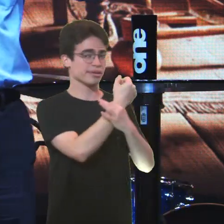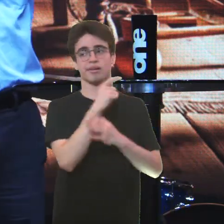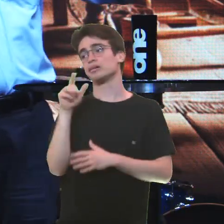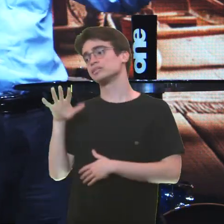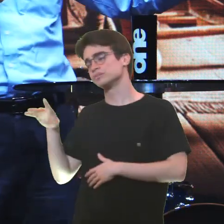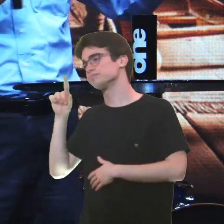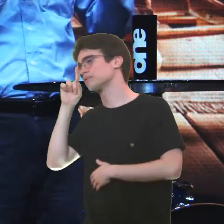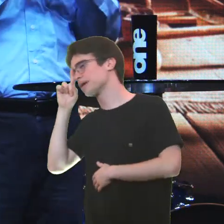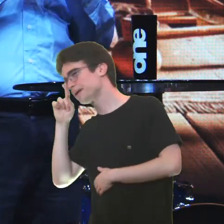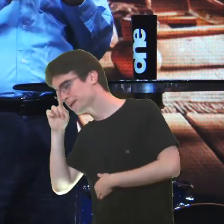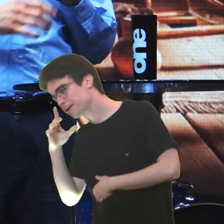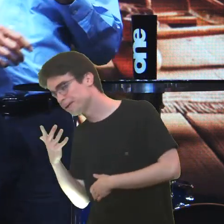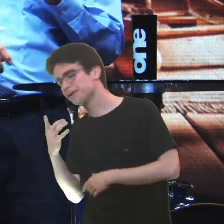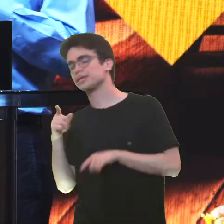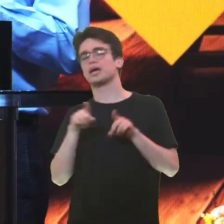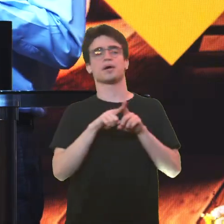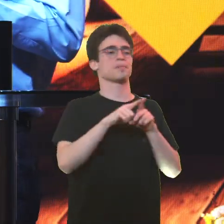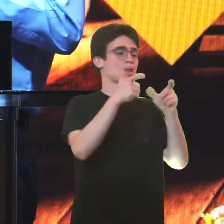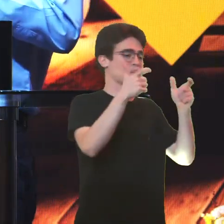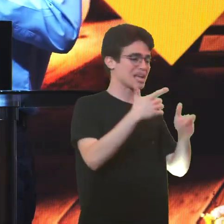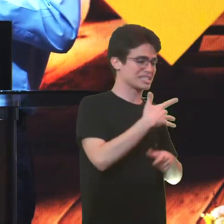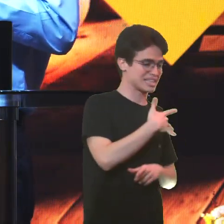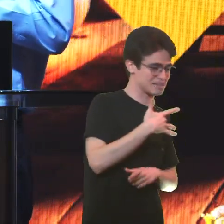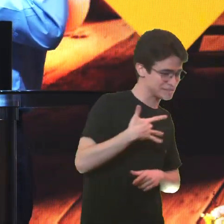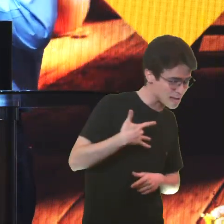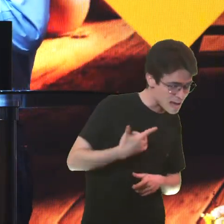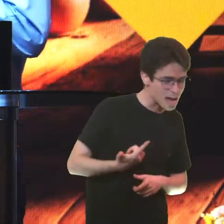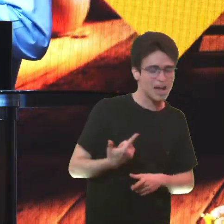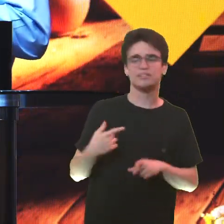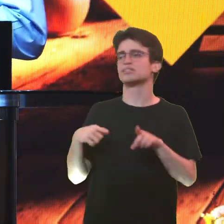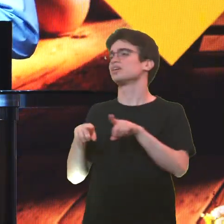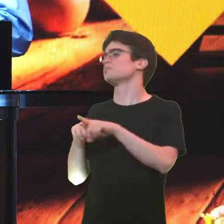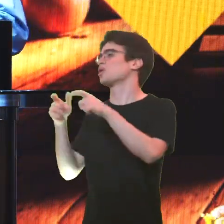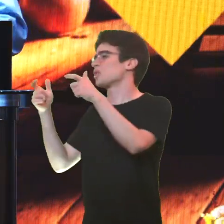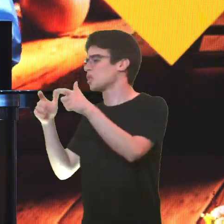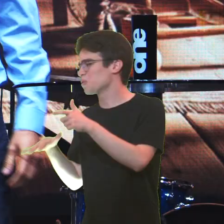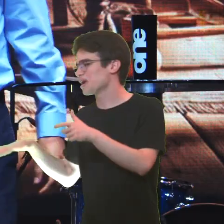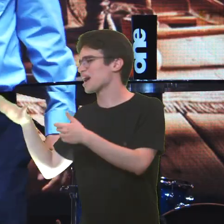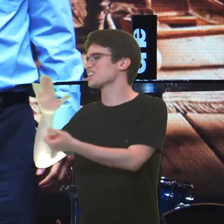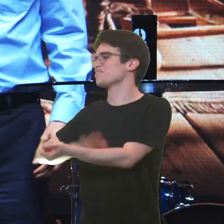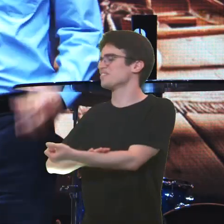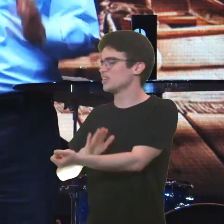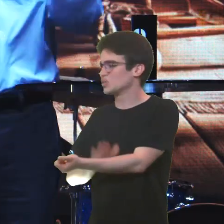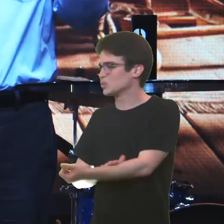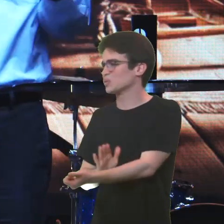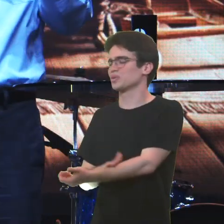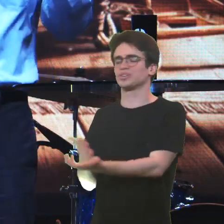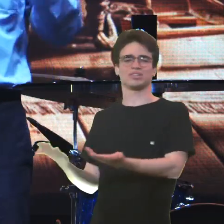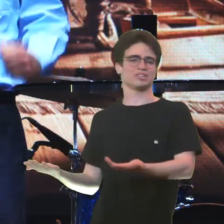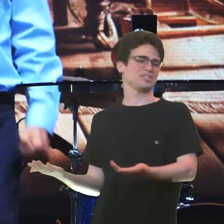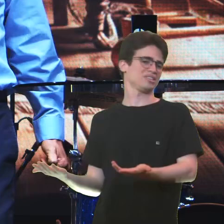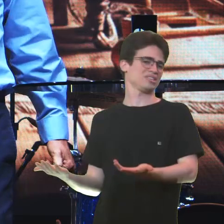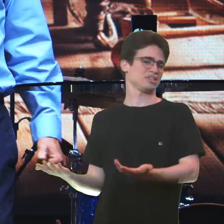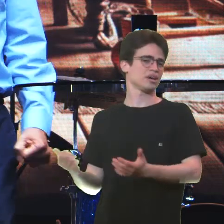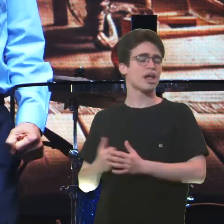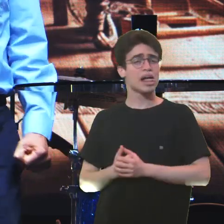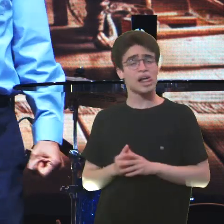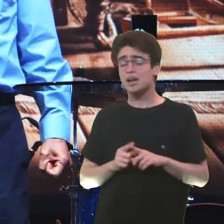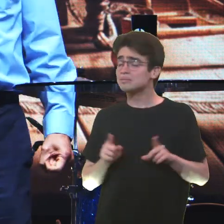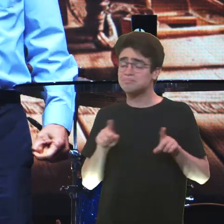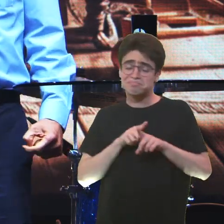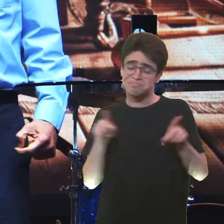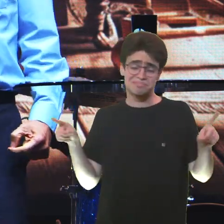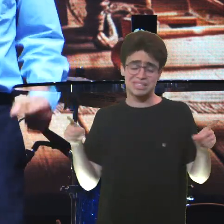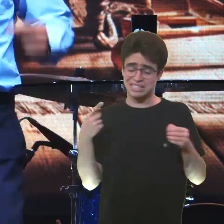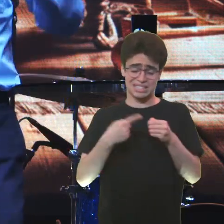Hay lugares sanos tem lugares saudáveis y hay lugares de vicios. e tem lugares de vícios. Pero estas son nuestras ciudades. Mas essas são